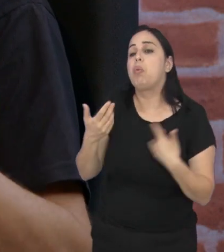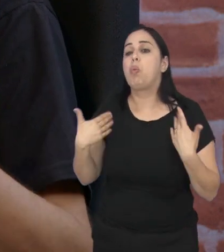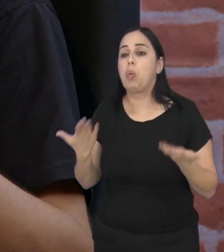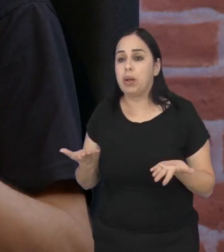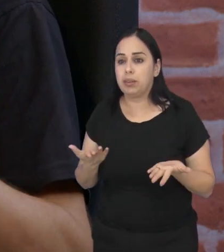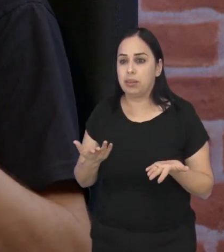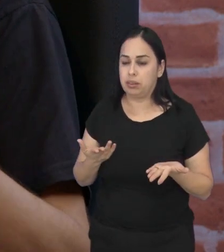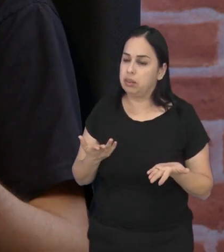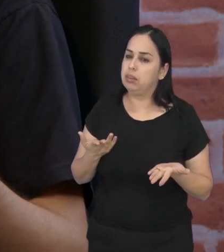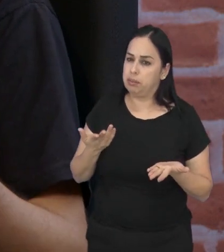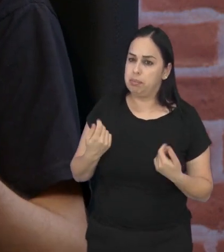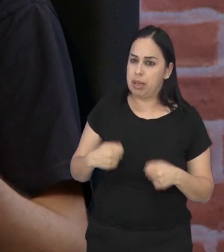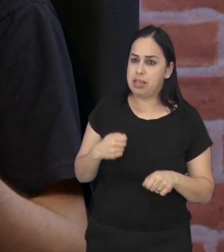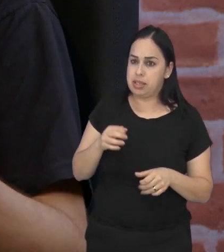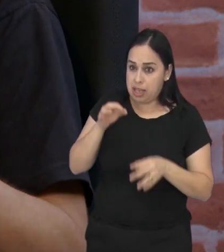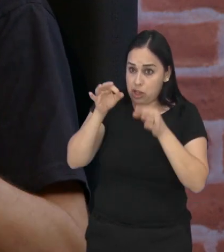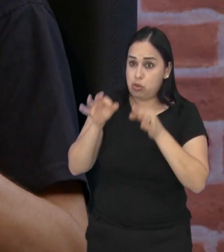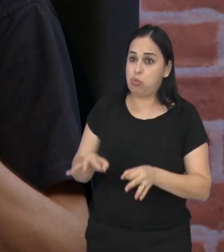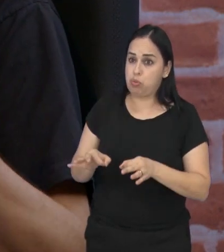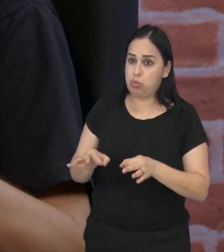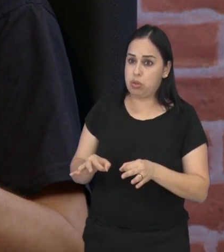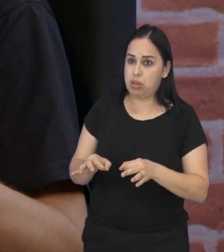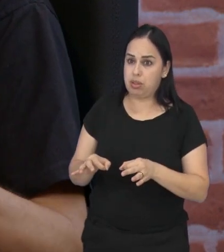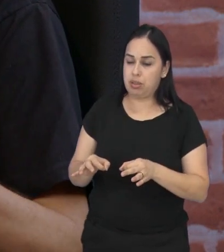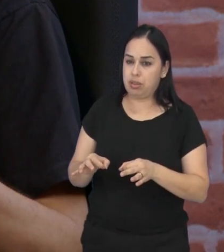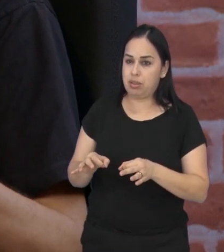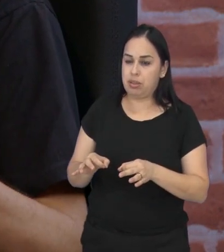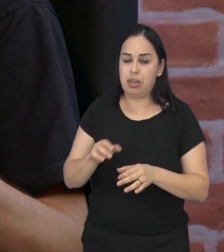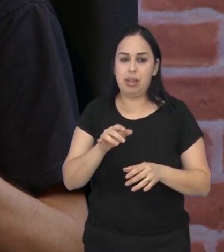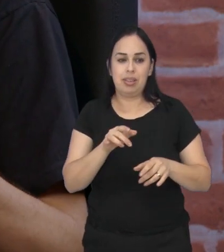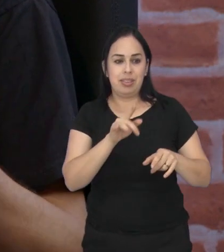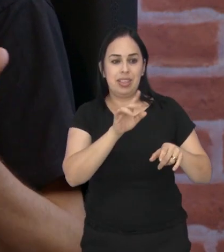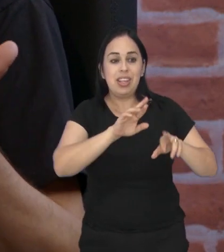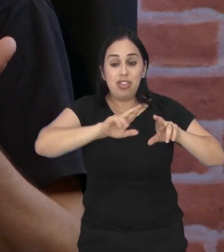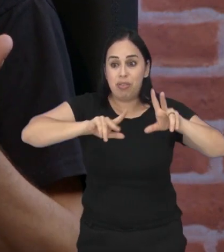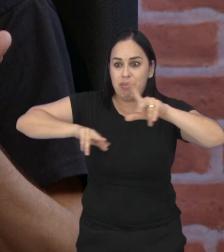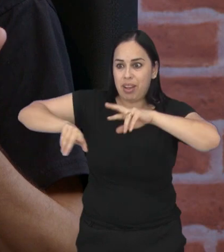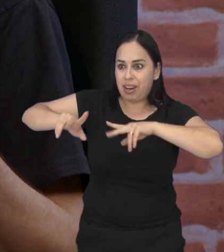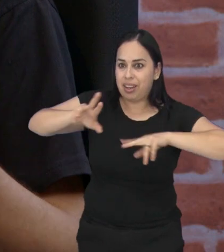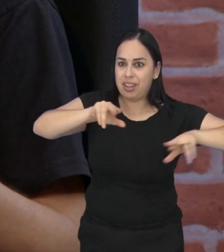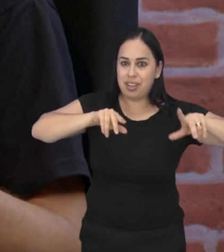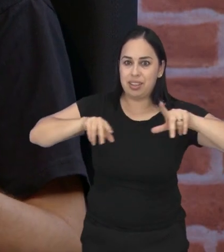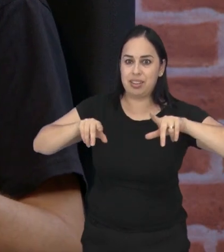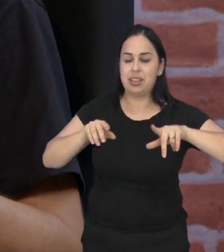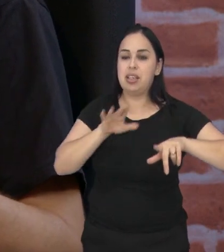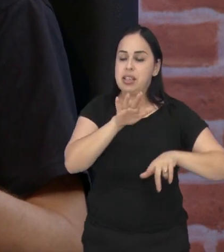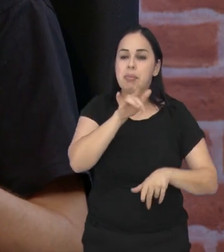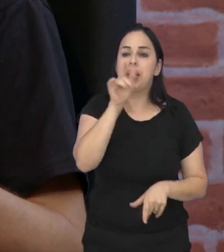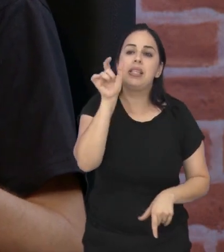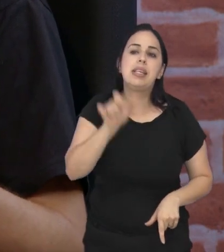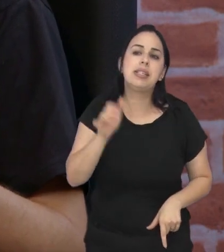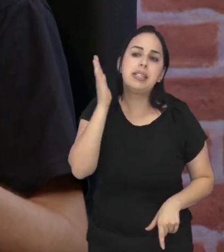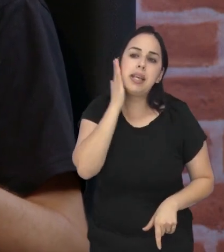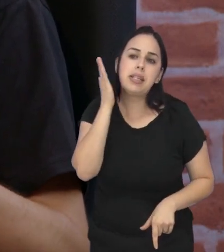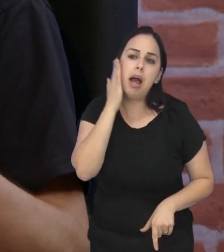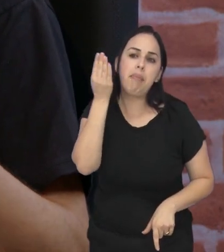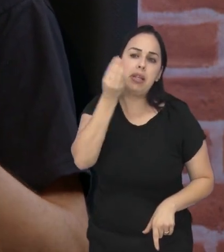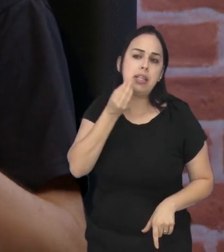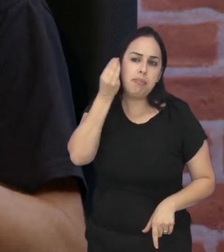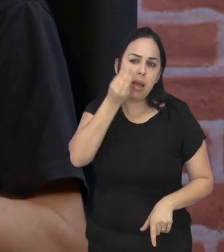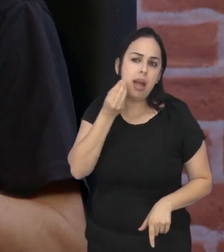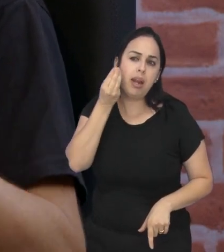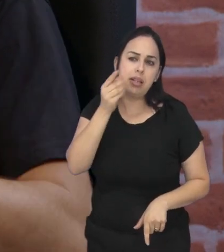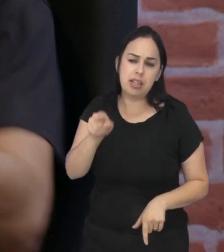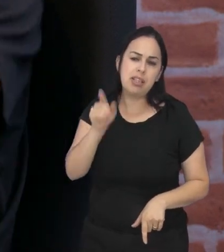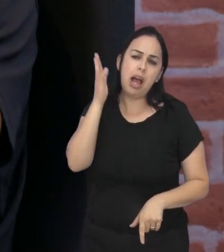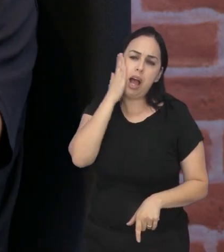valor ali. E é justo que os valores não sejam iguais. É justo, porque você sabe a sua experiência. Você sabe o